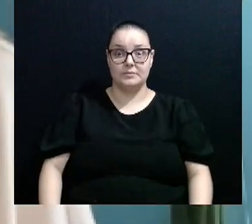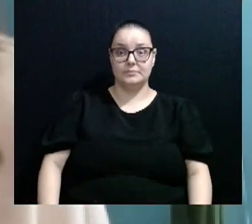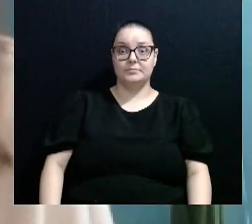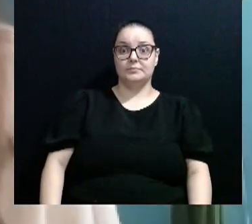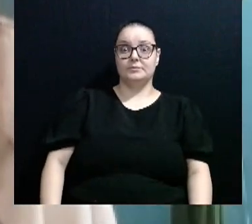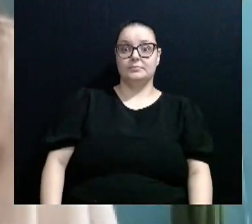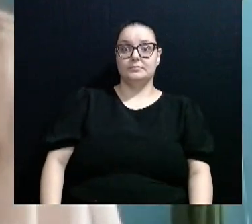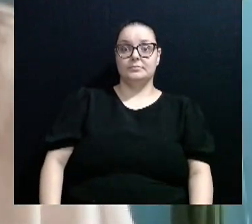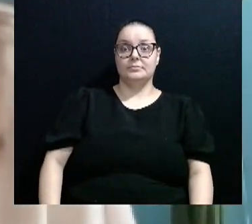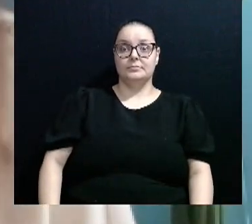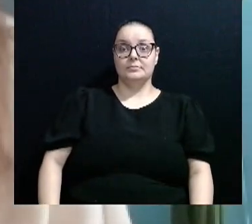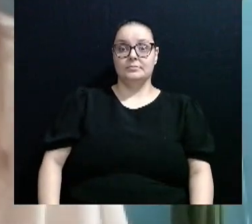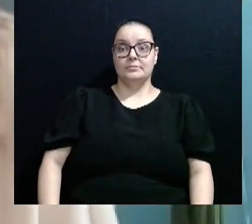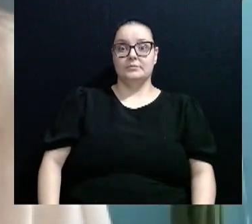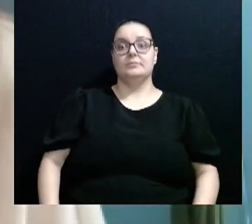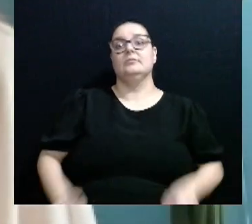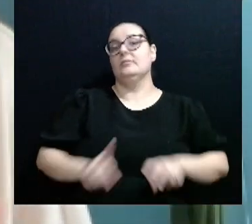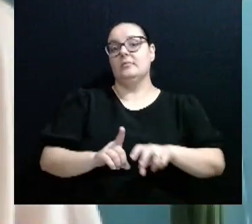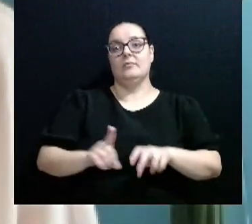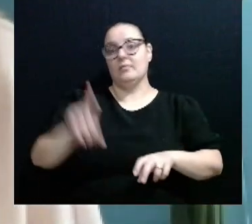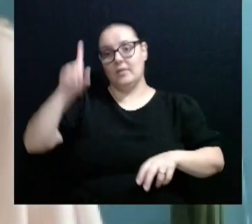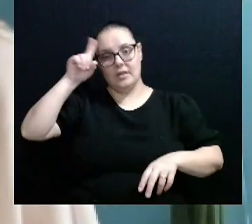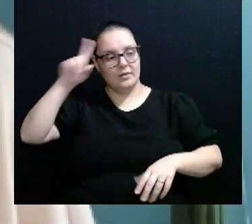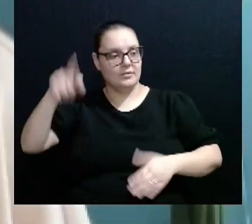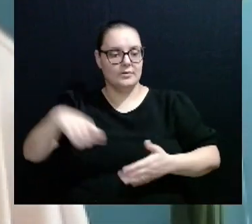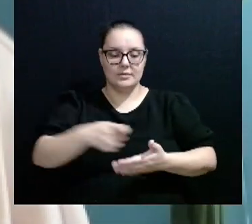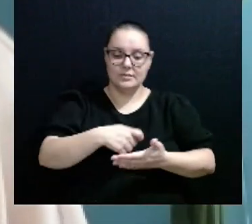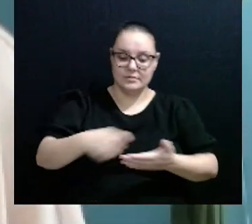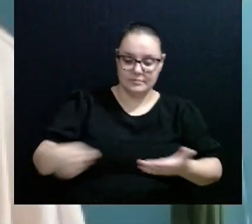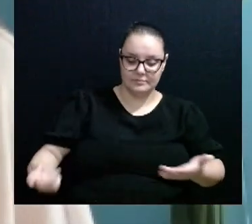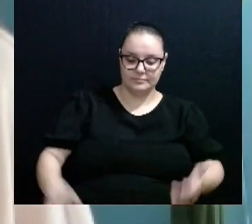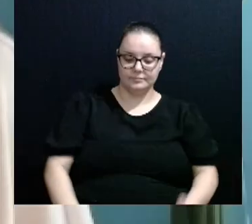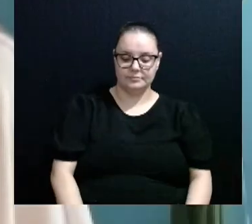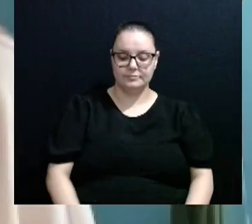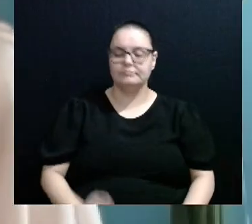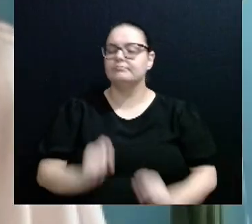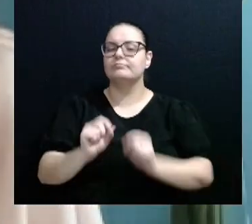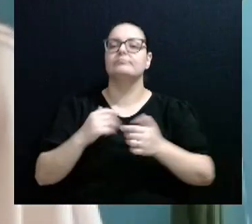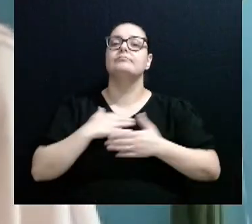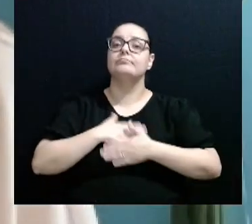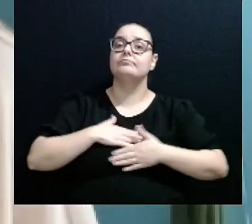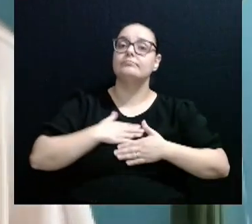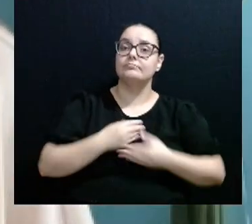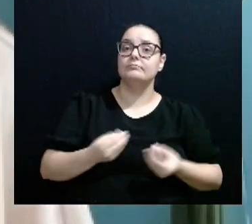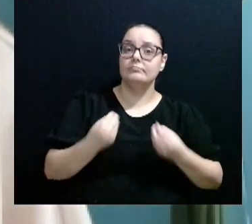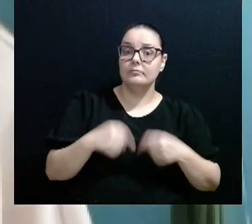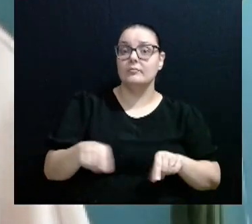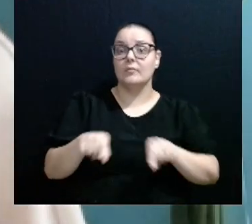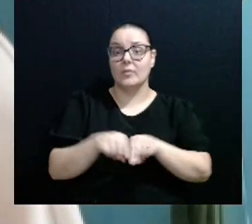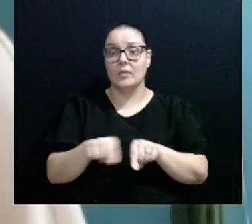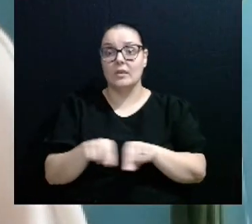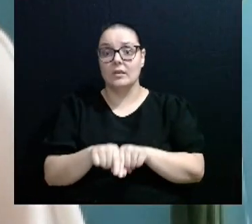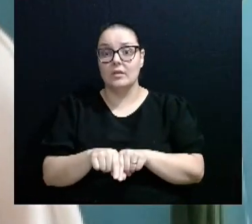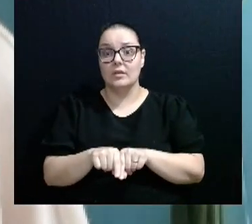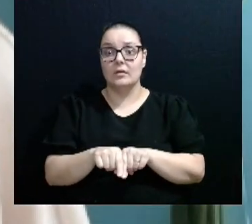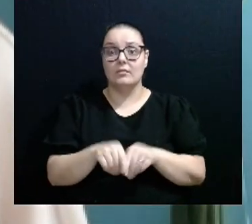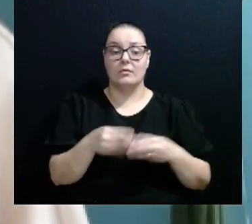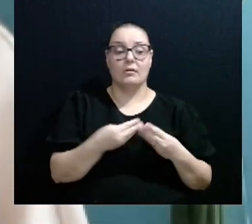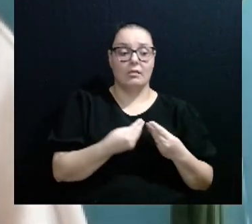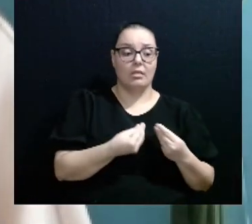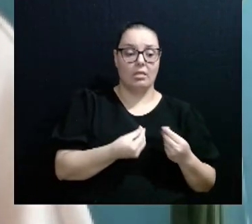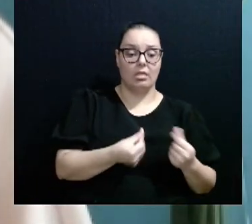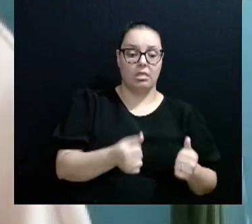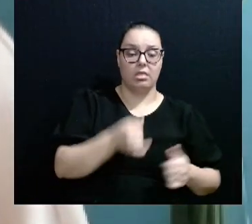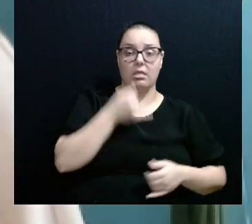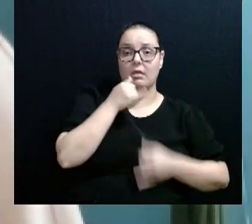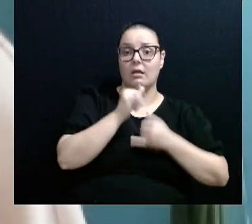pé e eu passo o dia escrevendo. Então, o que te dá prazer? E, por outro lado, o que te drena energia? Porque são as coisas que